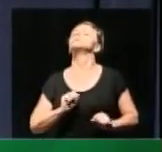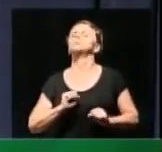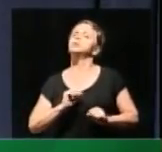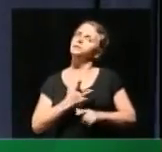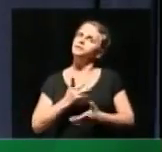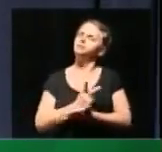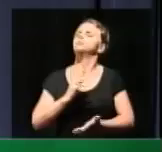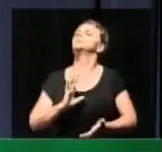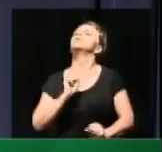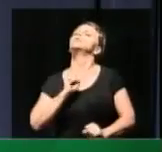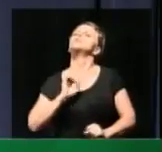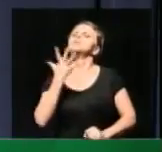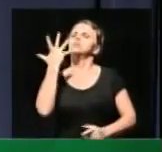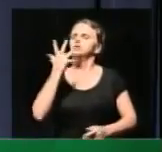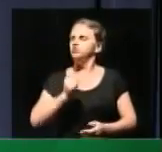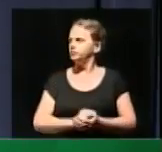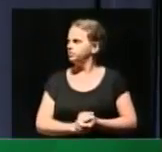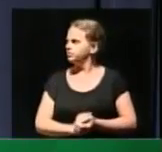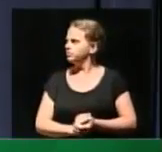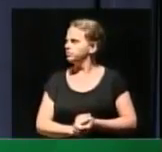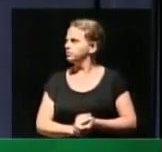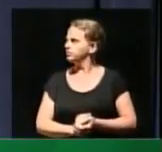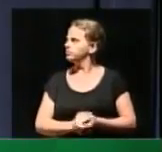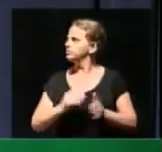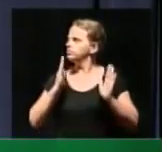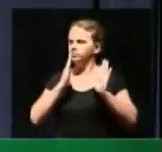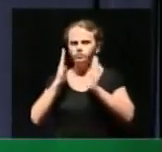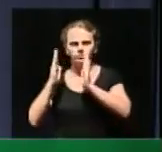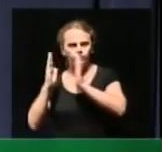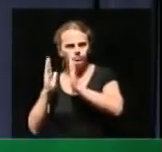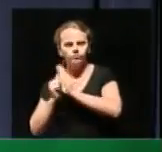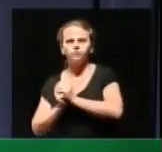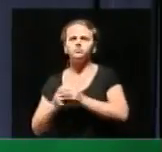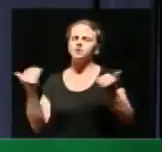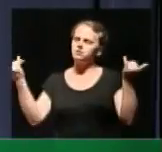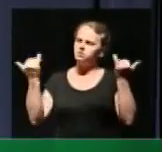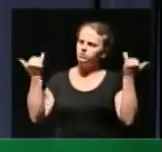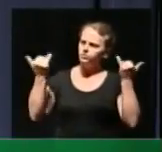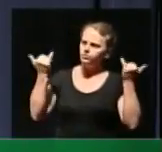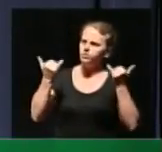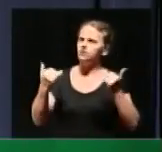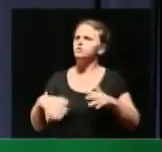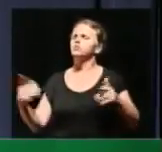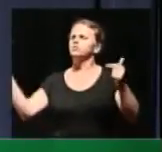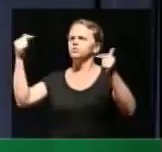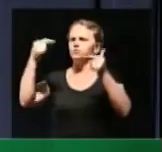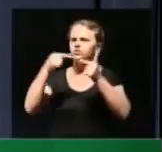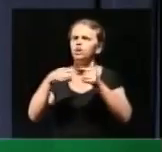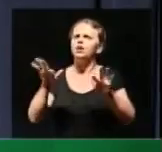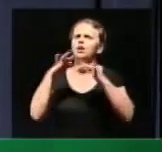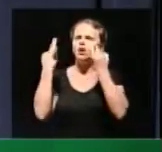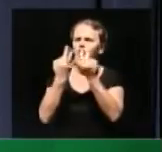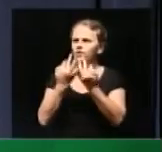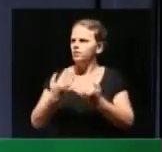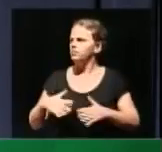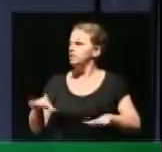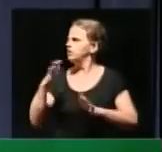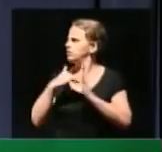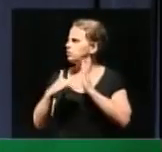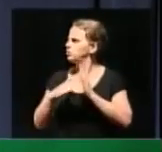abordagens efetivas frequentemente usam mensagens que atingem o indivíduo, a família, o contexto que ele vive, na